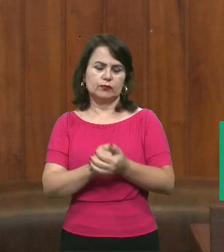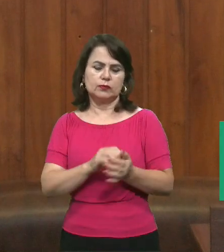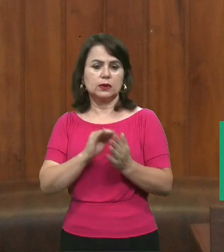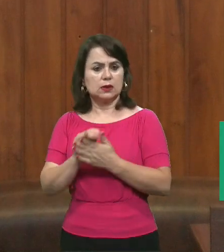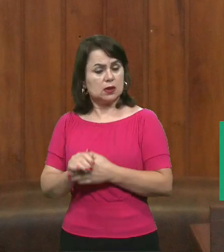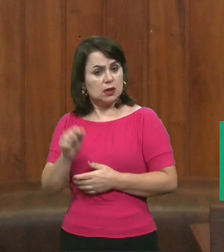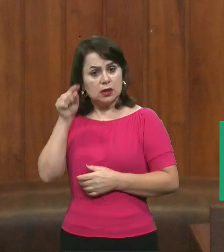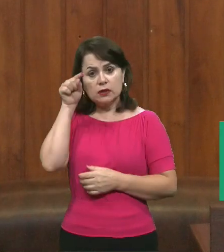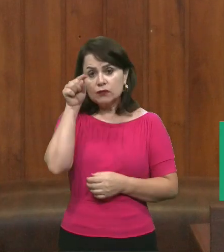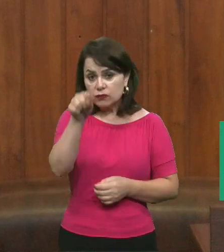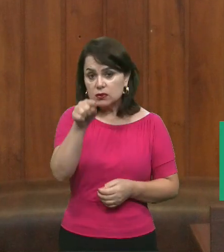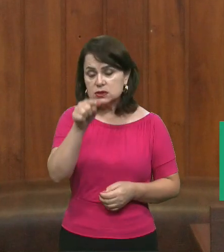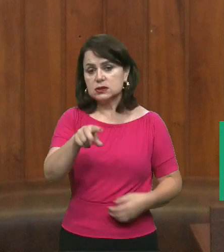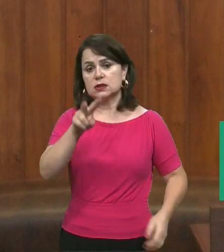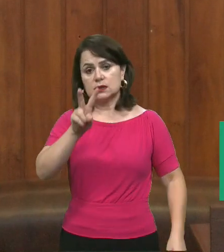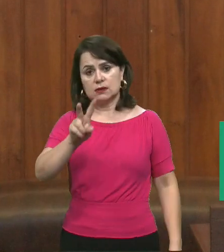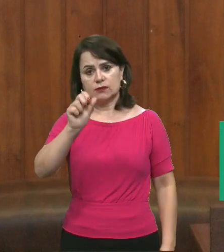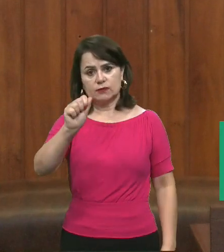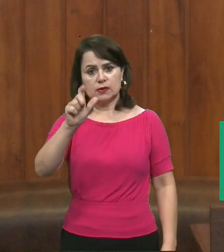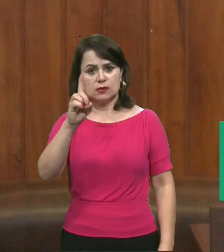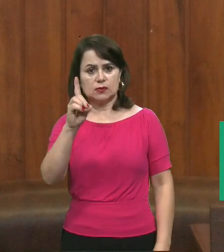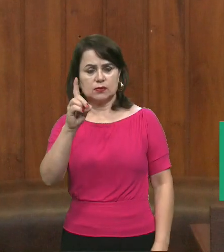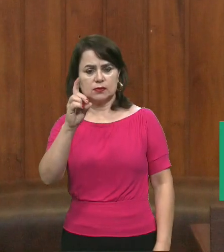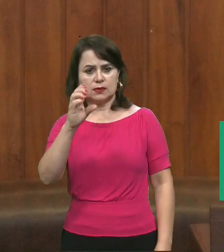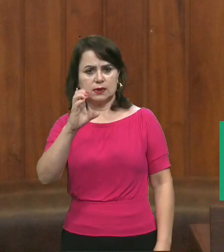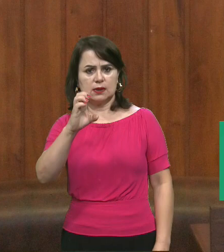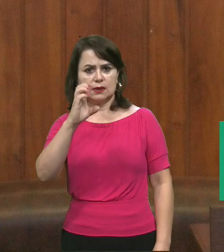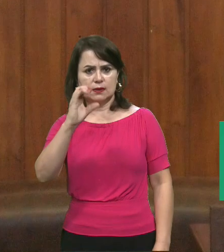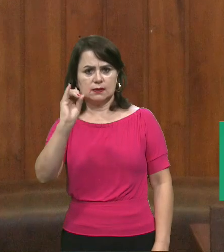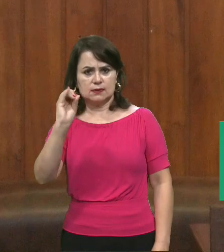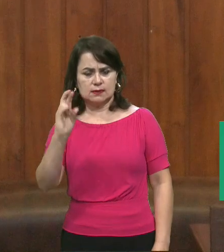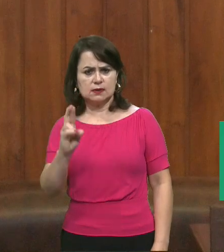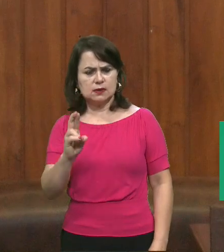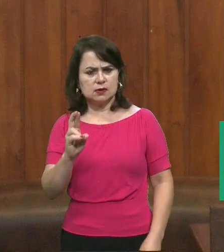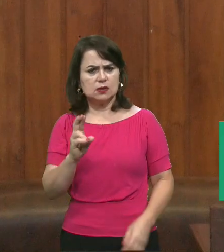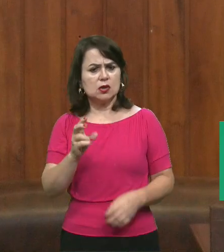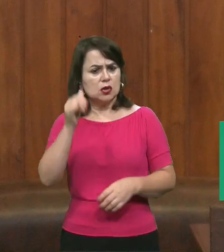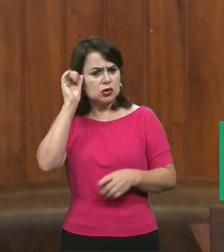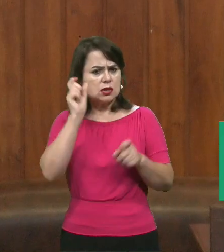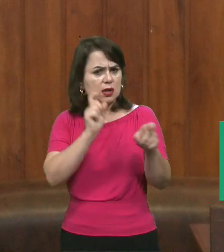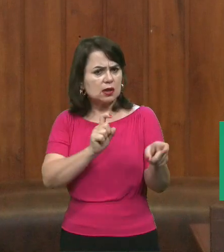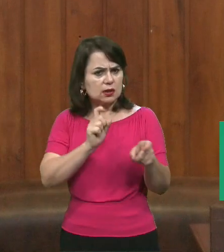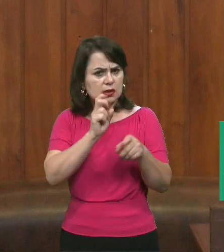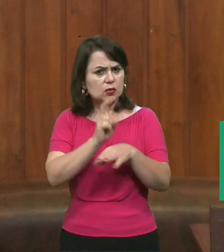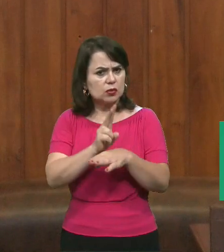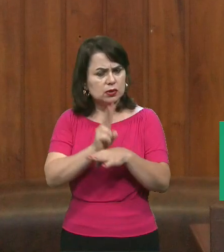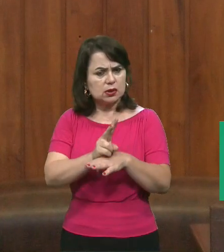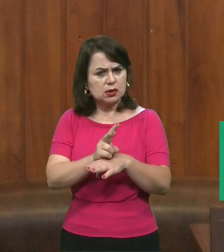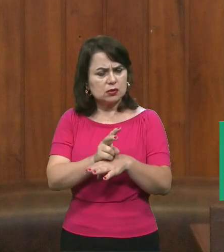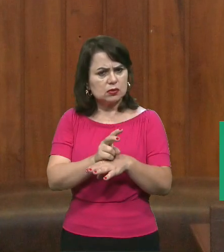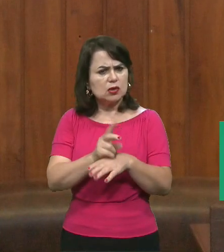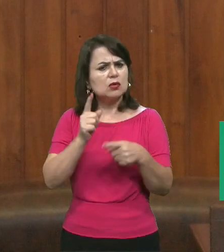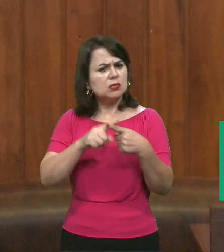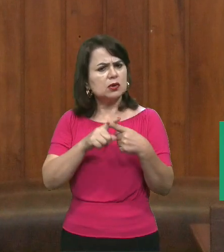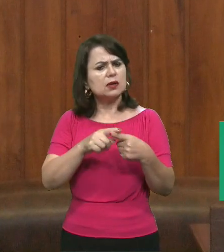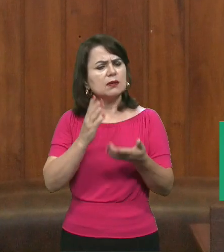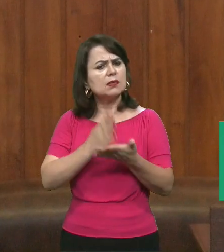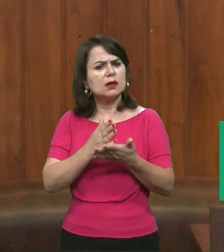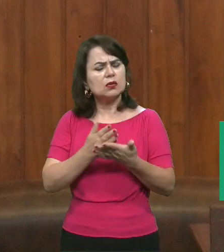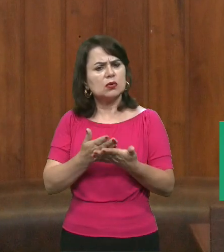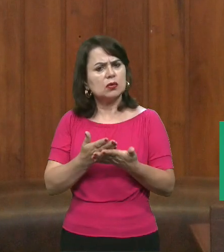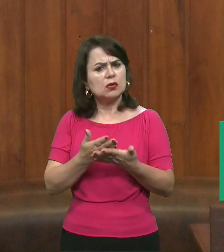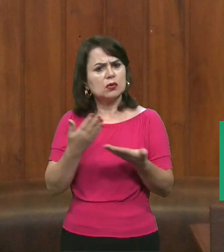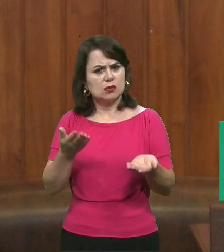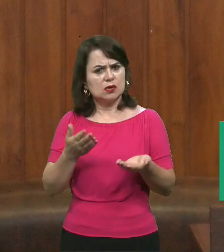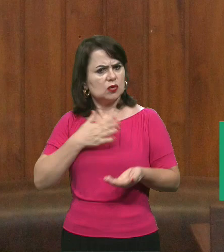empresa, é uma atividade honrada. Por que você ficou tão nervoso quando ficaram sabendo da sua origem? Você